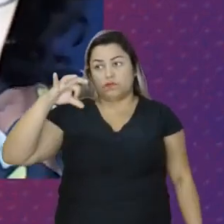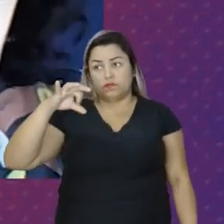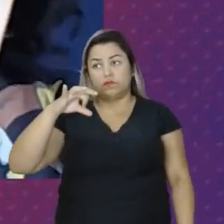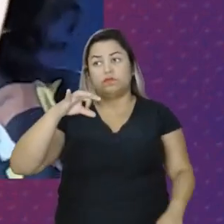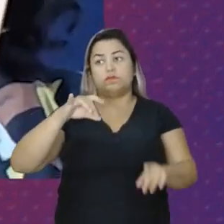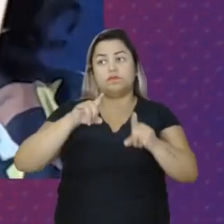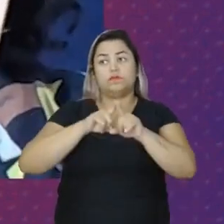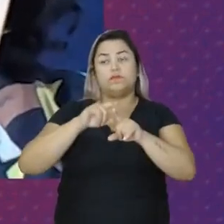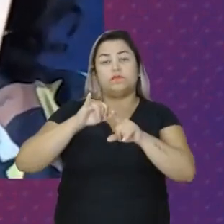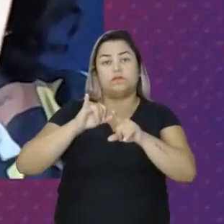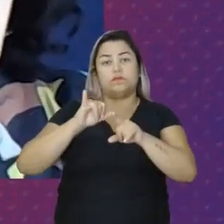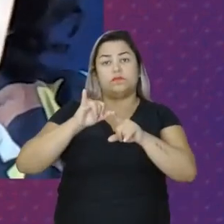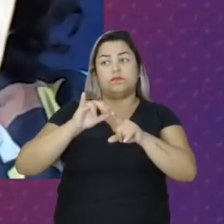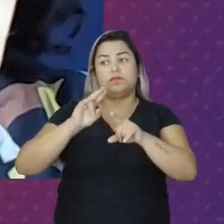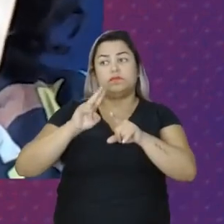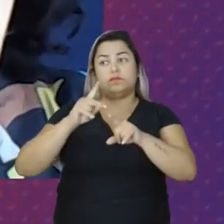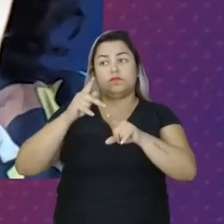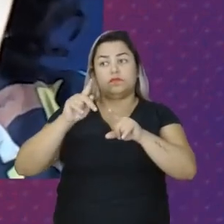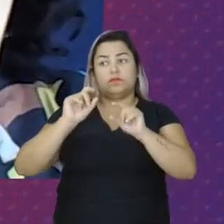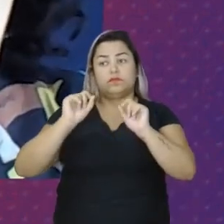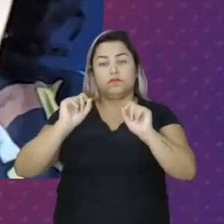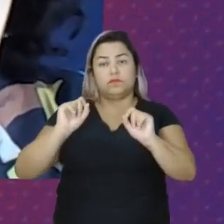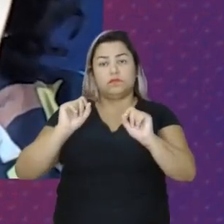OIT, né,